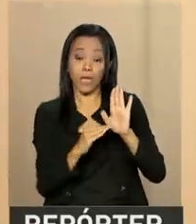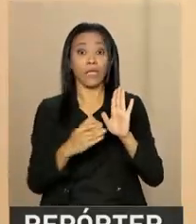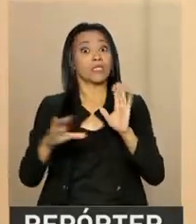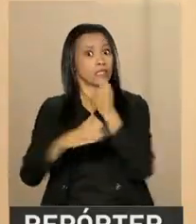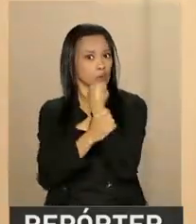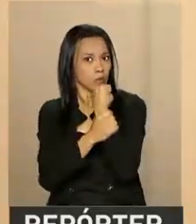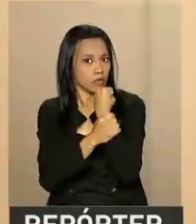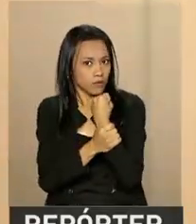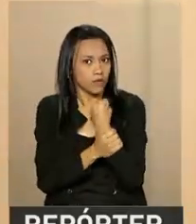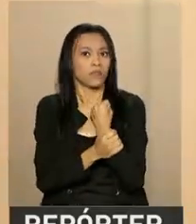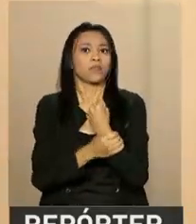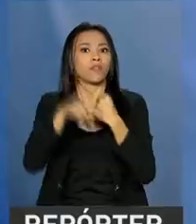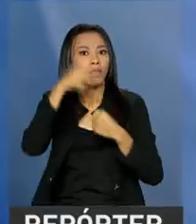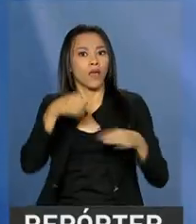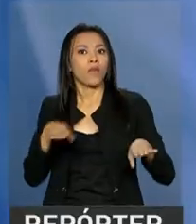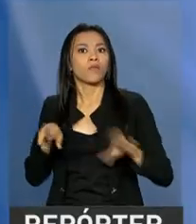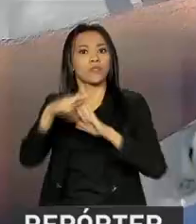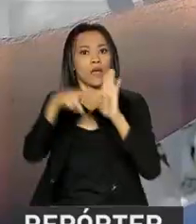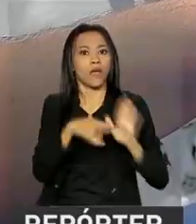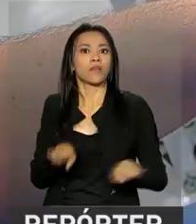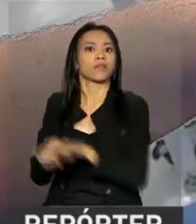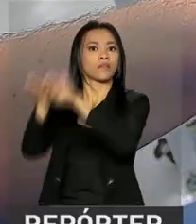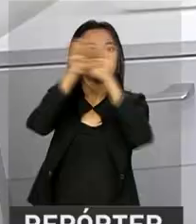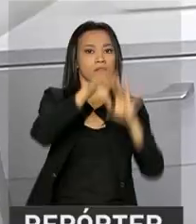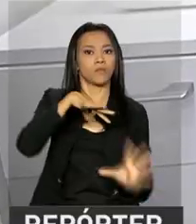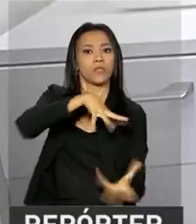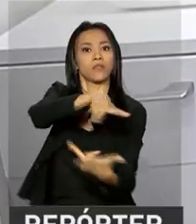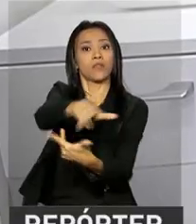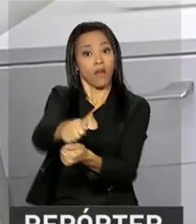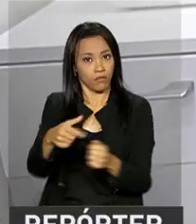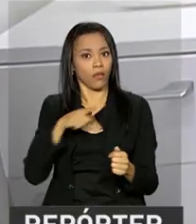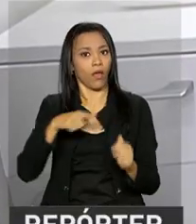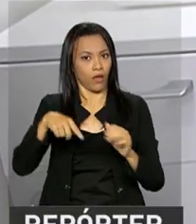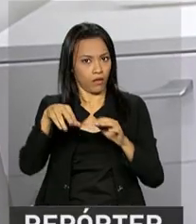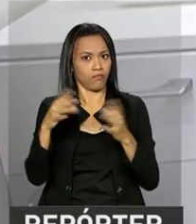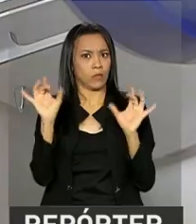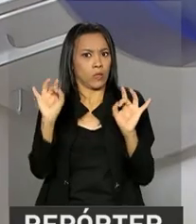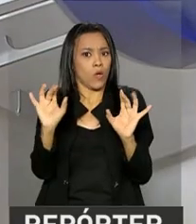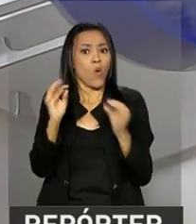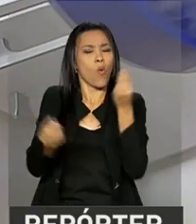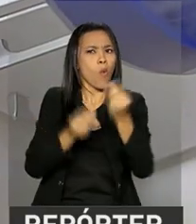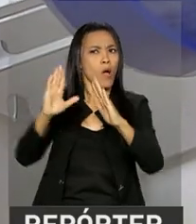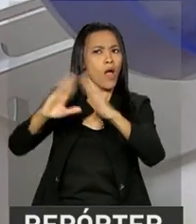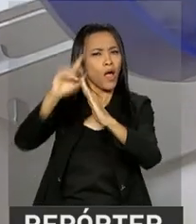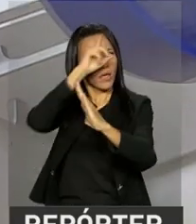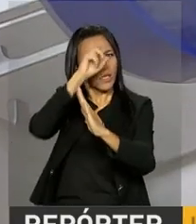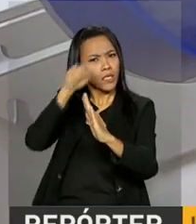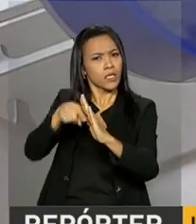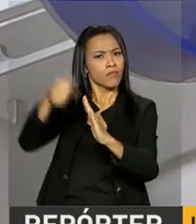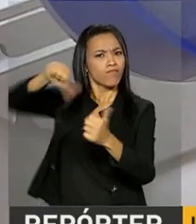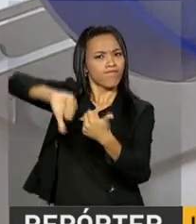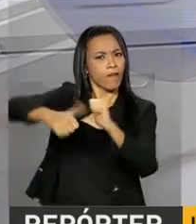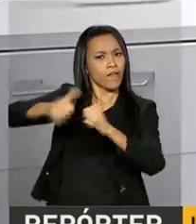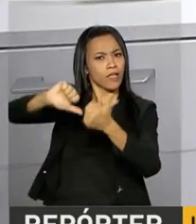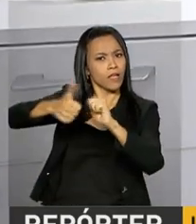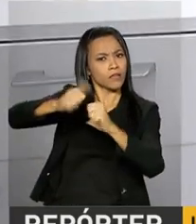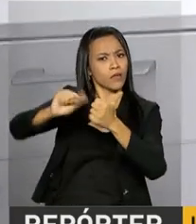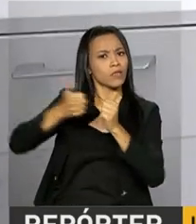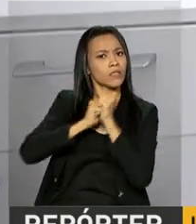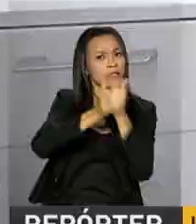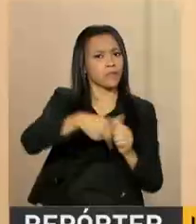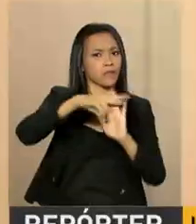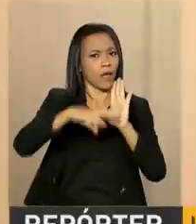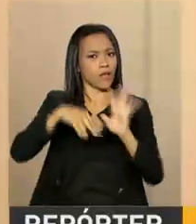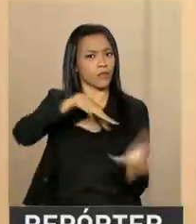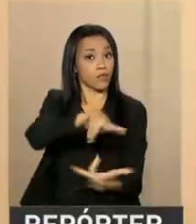são padrões de qualidade internacional. como é que esses padrões de qualidade estão, como é que a clínica tá com relação a esse determinado padrão de